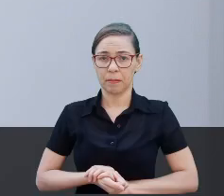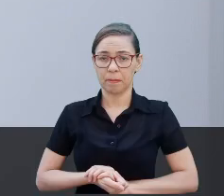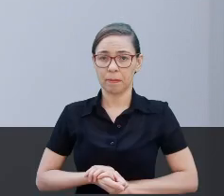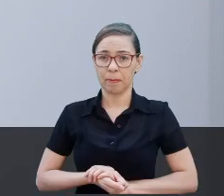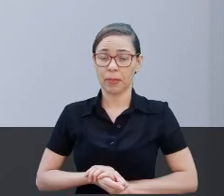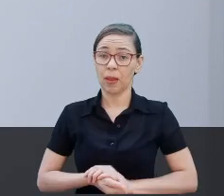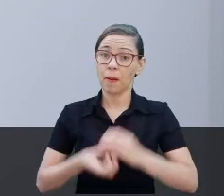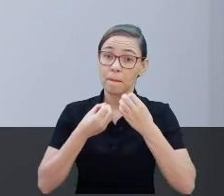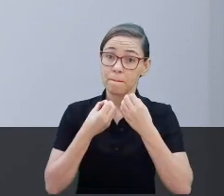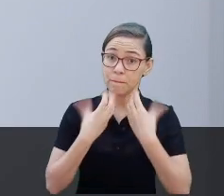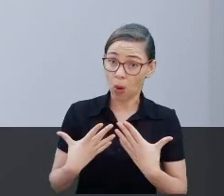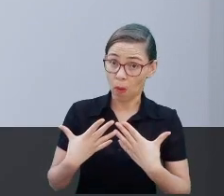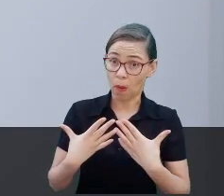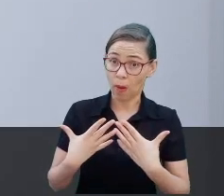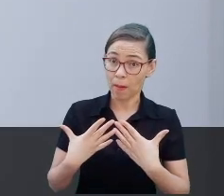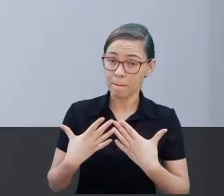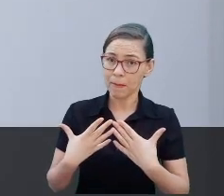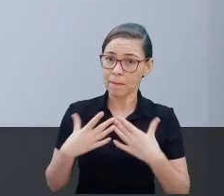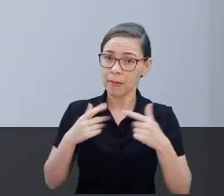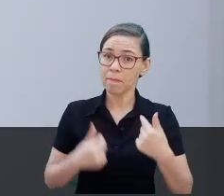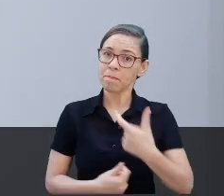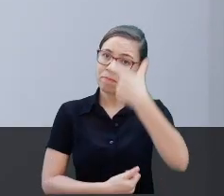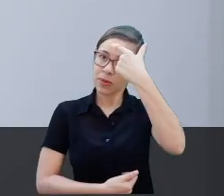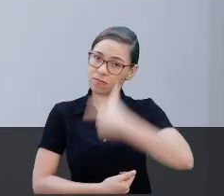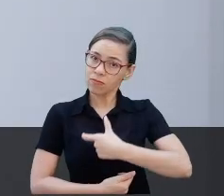Trabalhar na saúde mental, principalmente